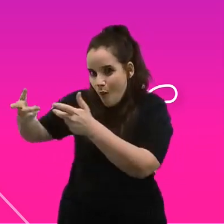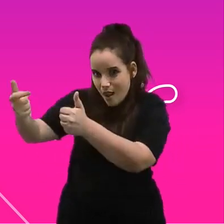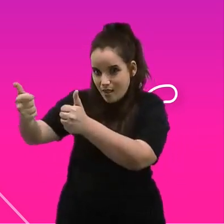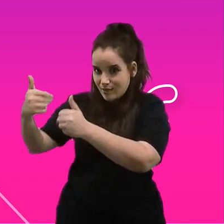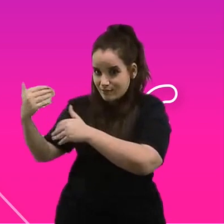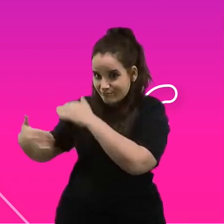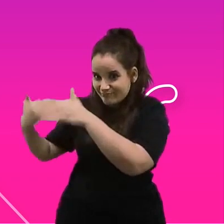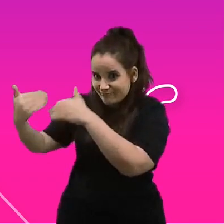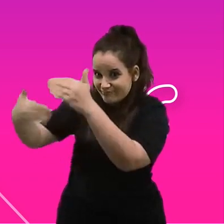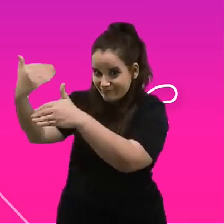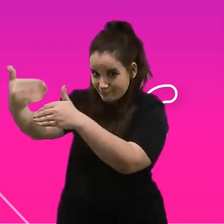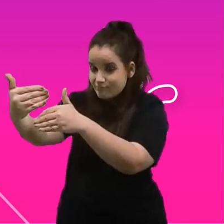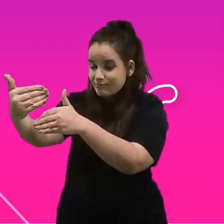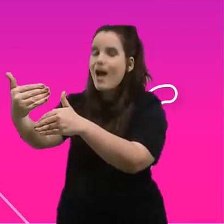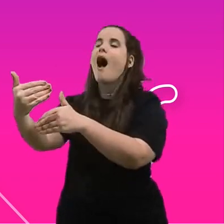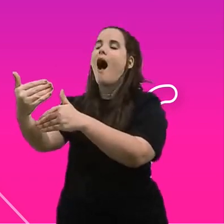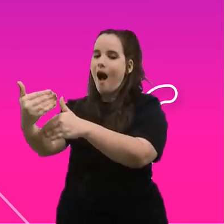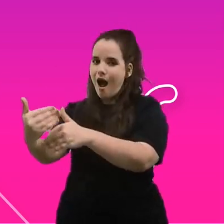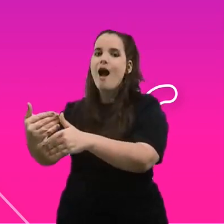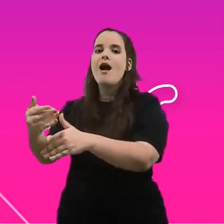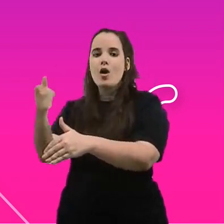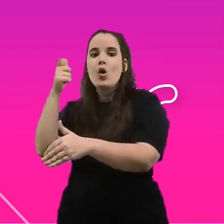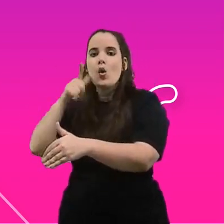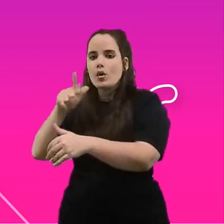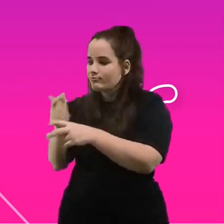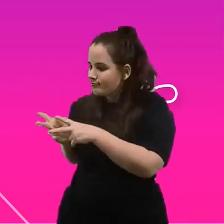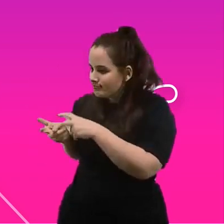estipular essas fases do processo,